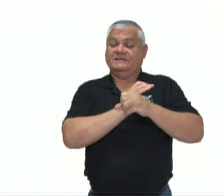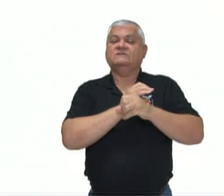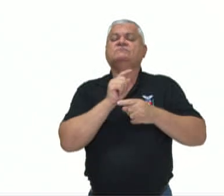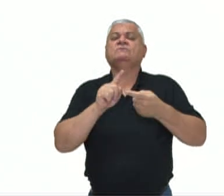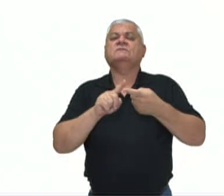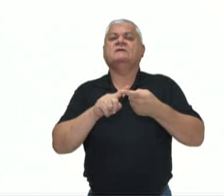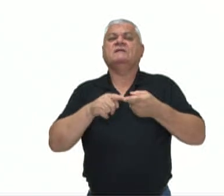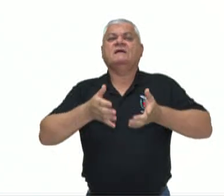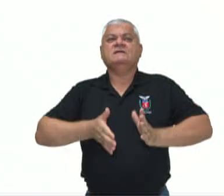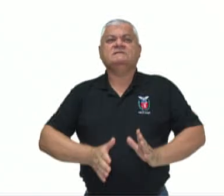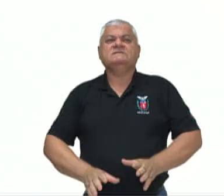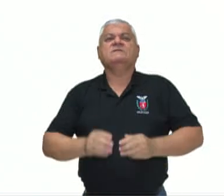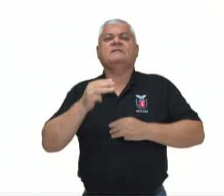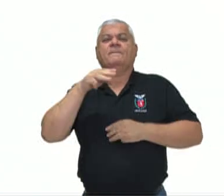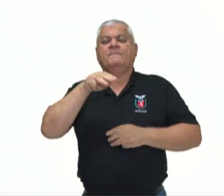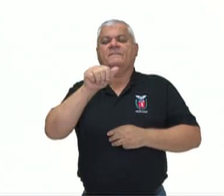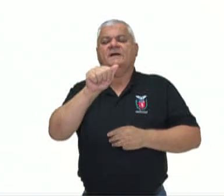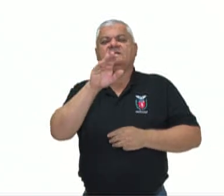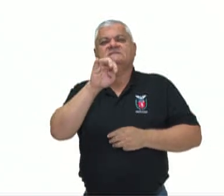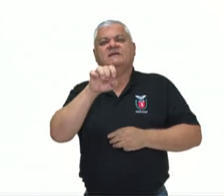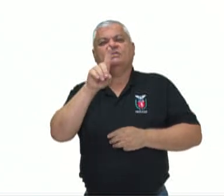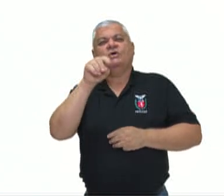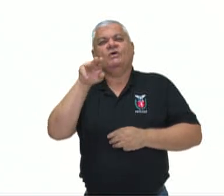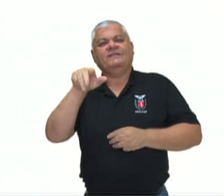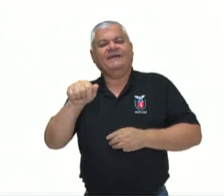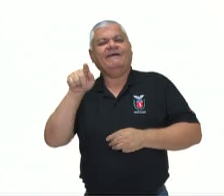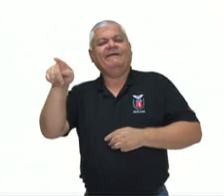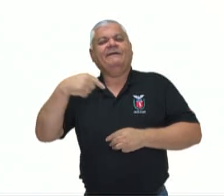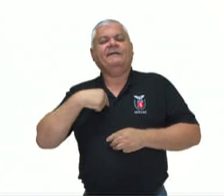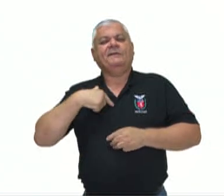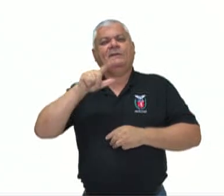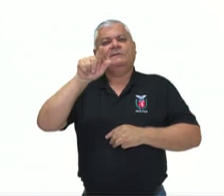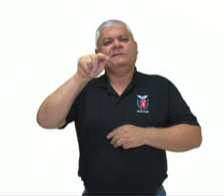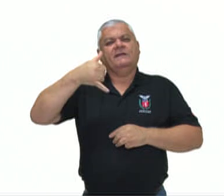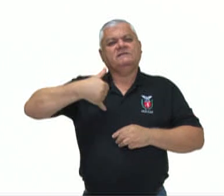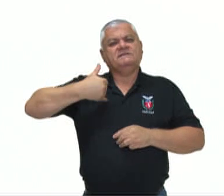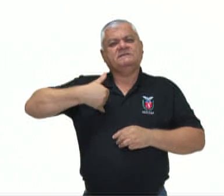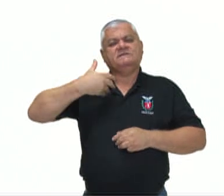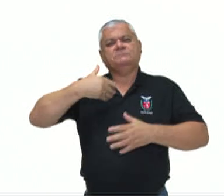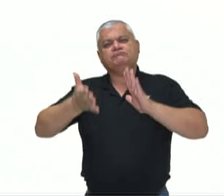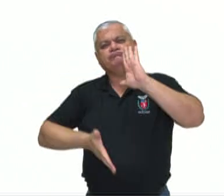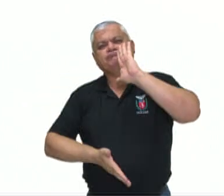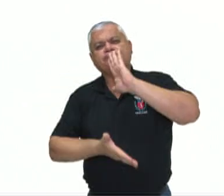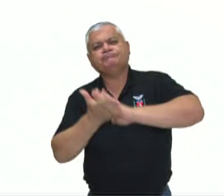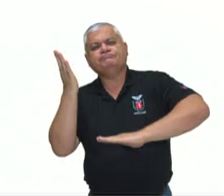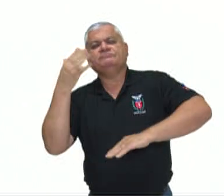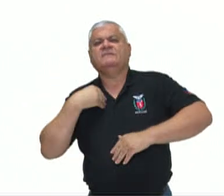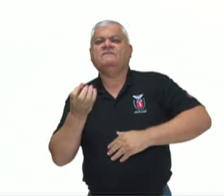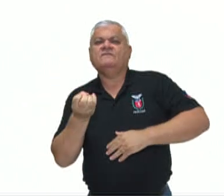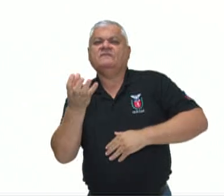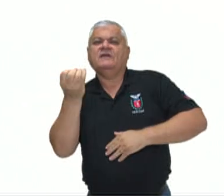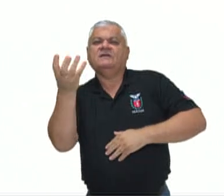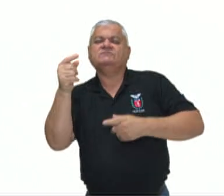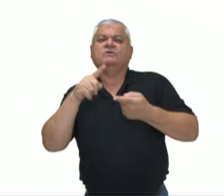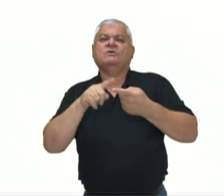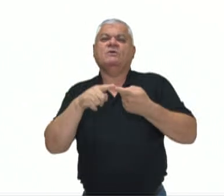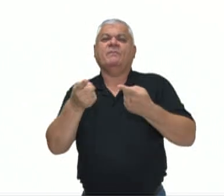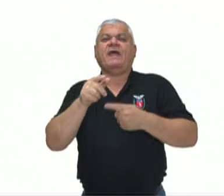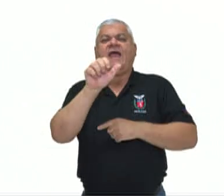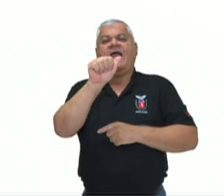Macedônia, em 384 a.C. E com 17 anos partiu para Atenas e começou a frequentar a